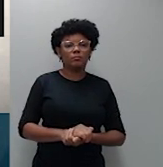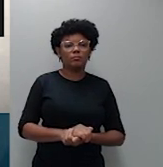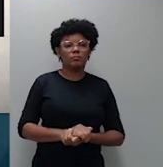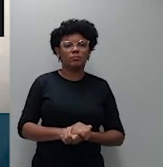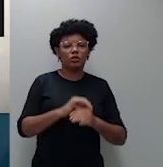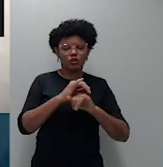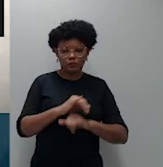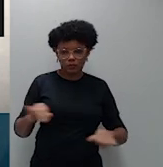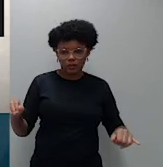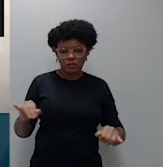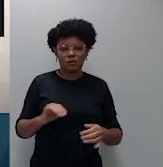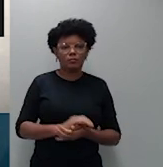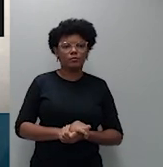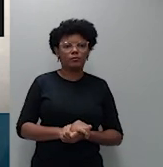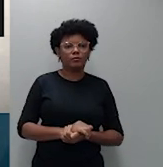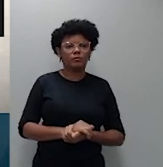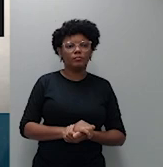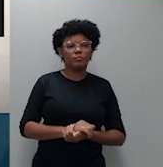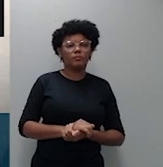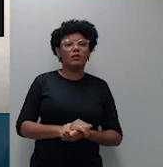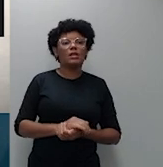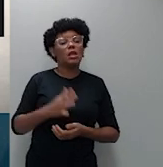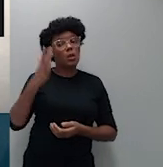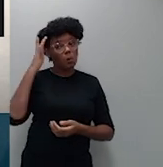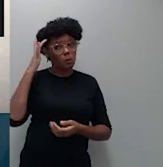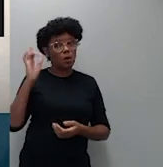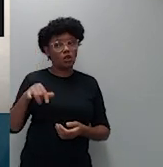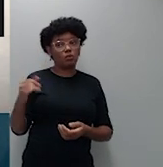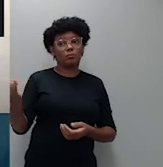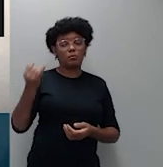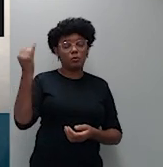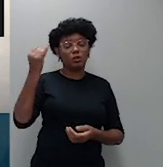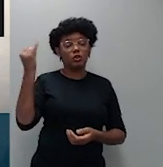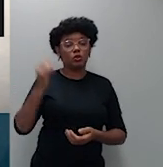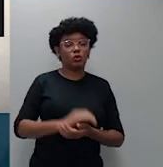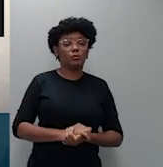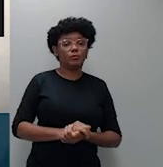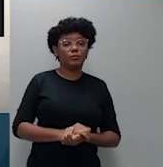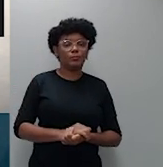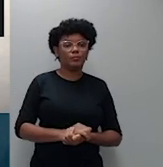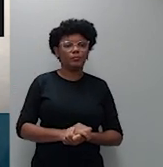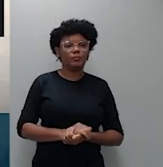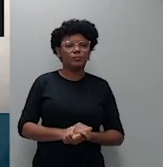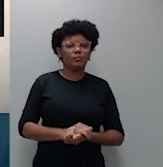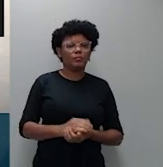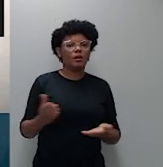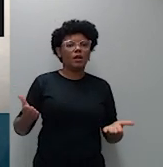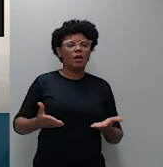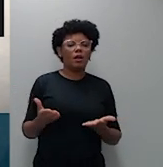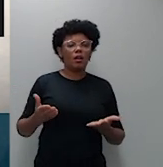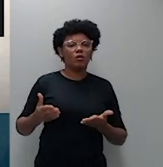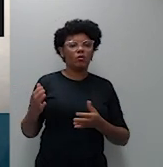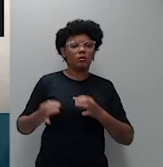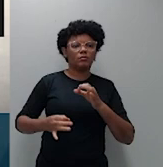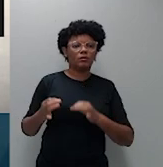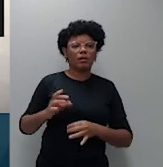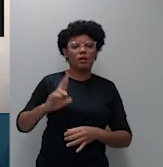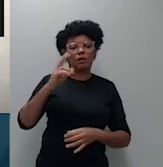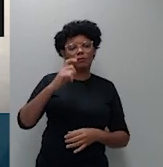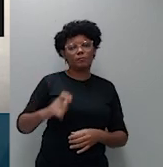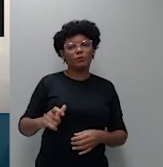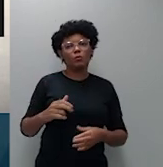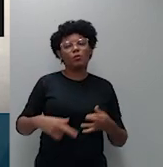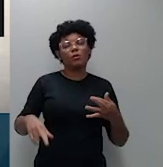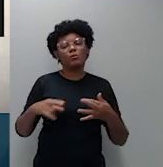creio um precedente também importante chama a julgamento de recurso especial